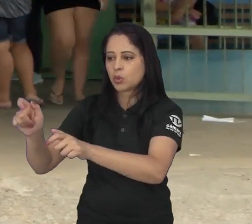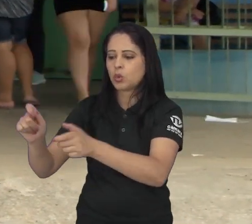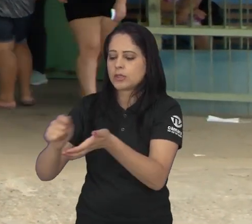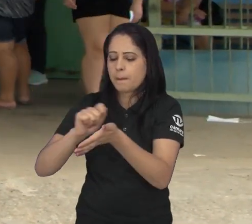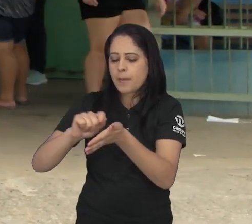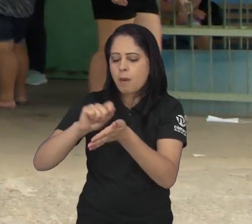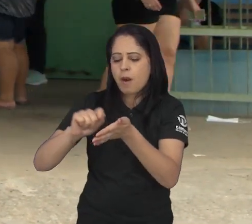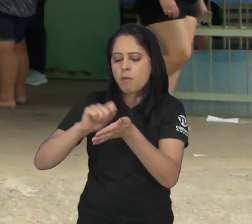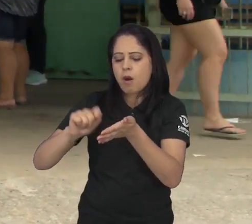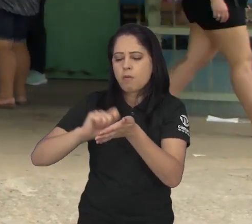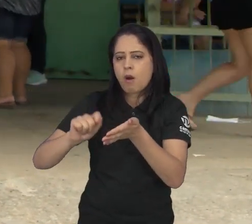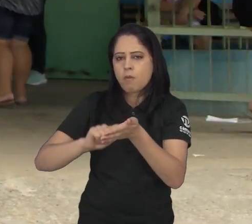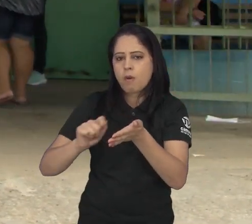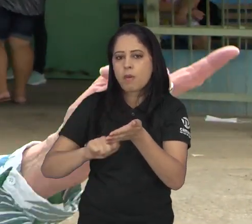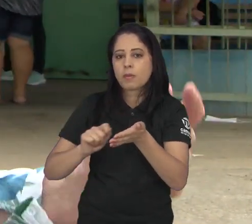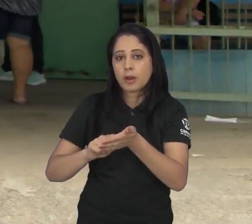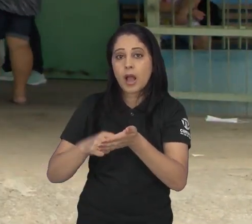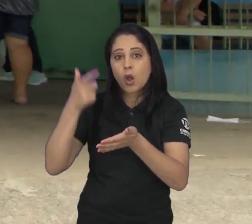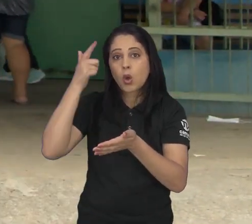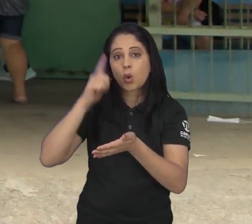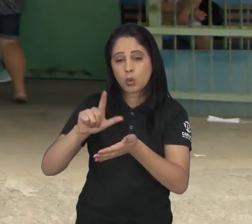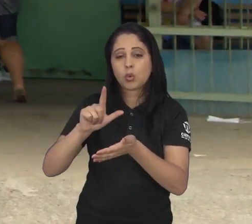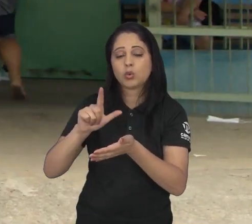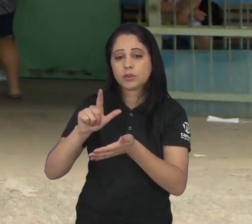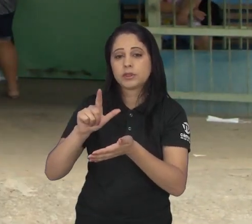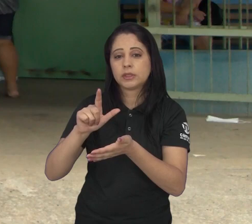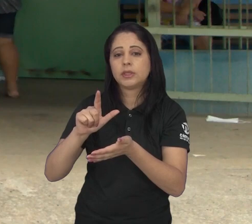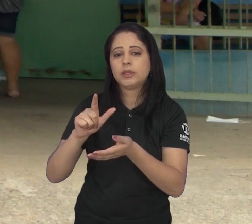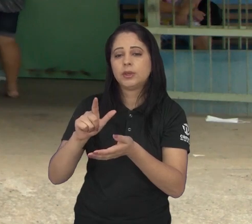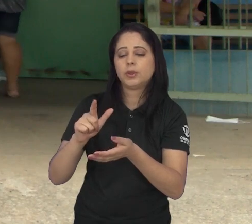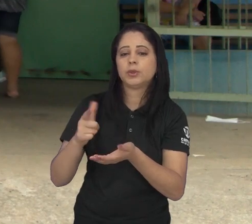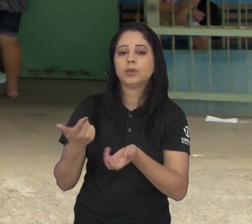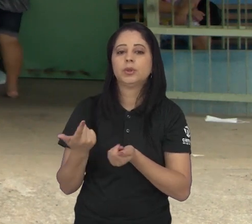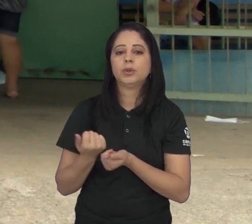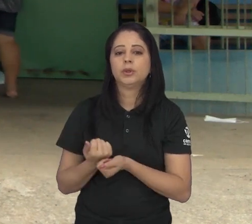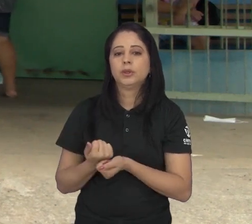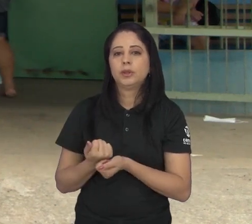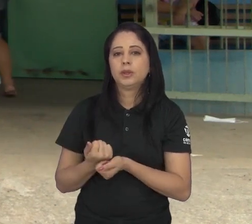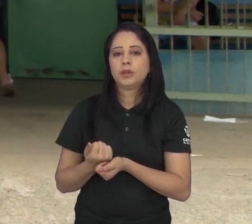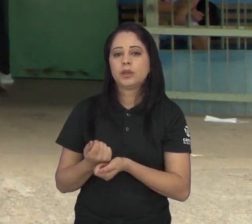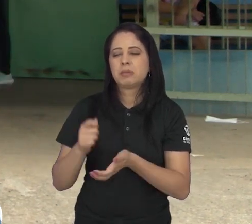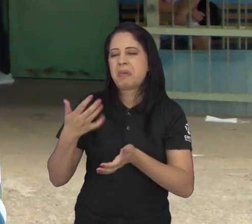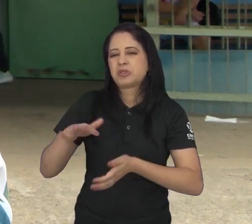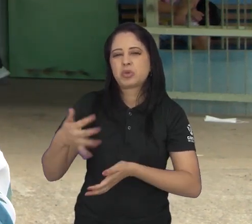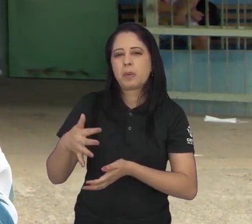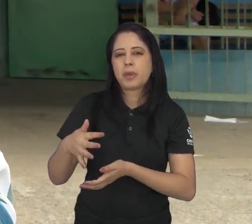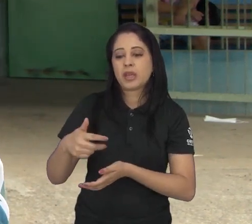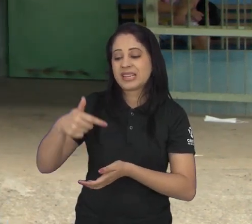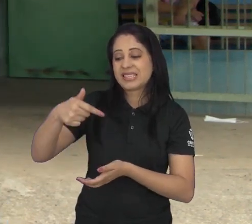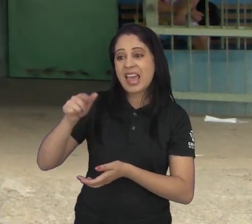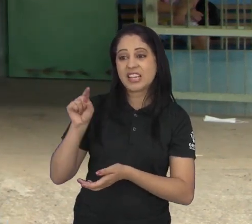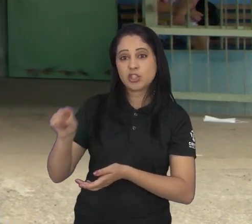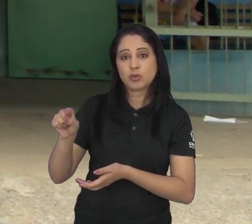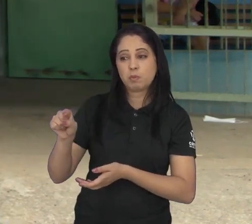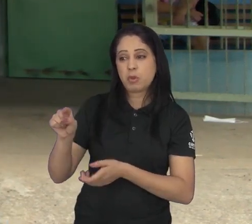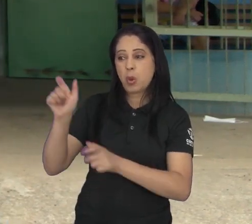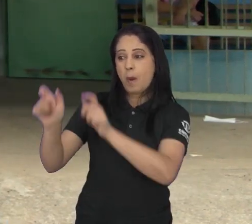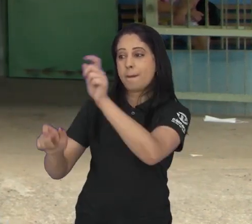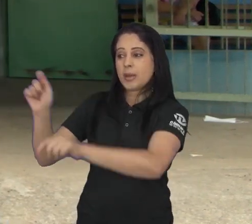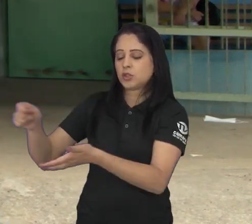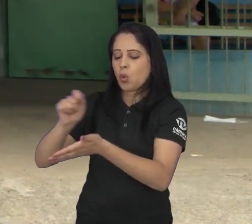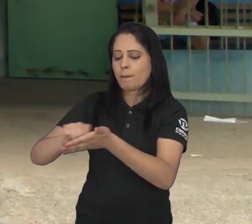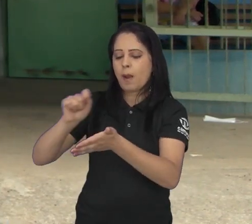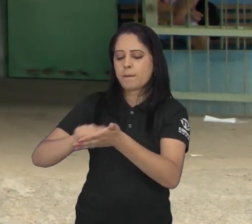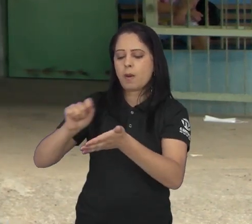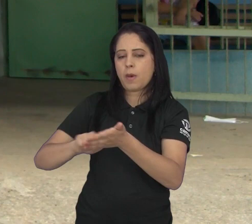o pessoal da sabe conseguiu com o Rodrigo conseguiu pegar mais ou menos umas 7000 assinaturas que nós já enviamos